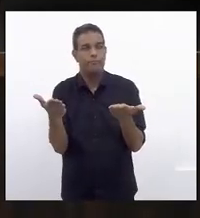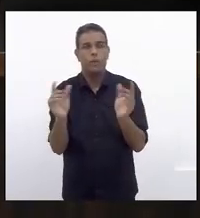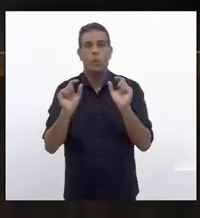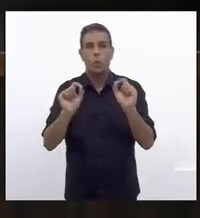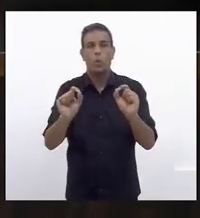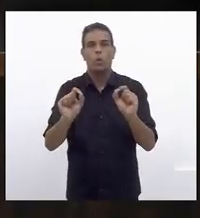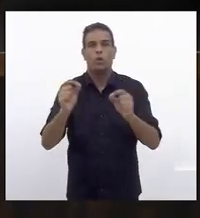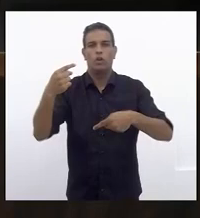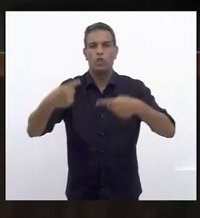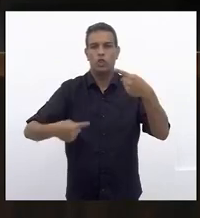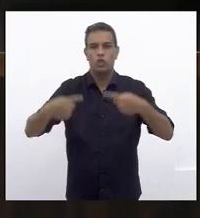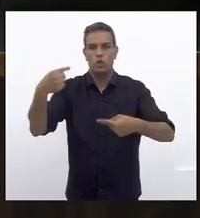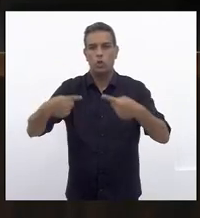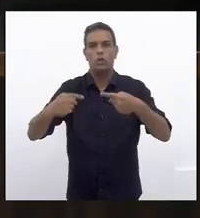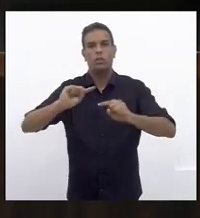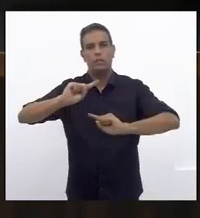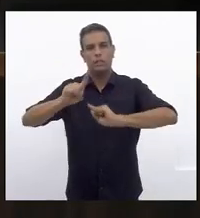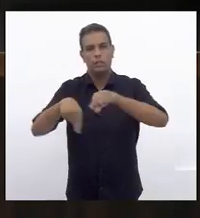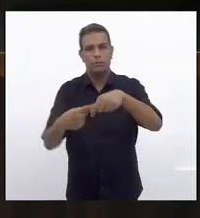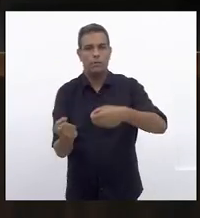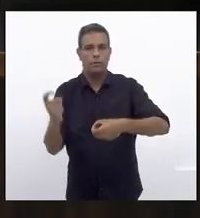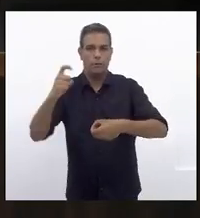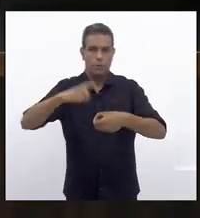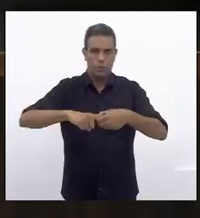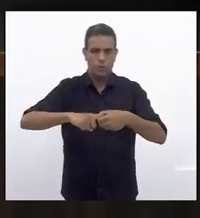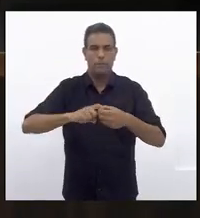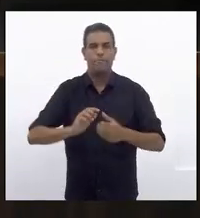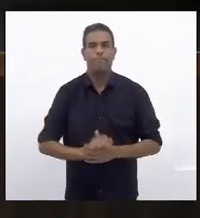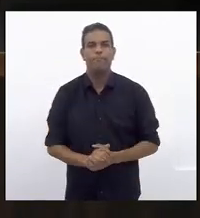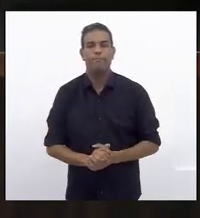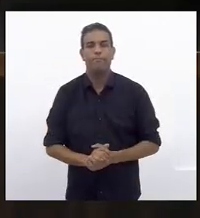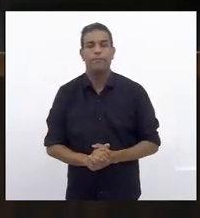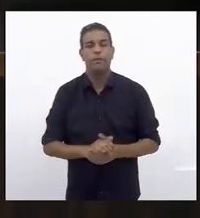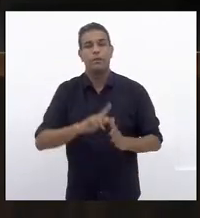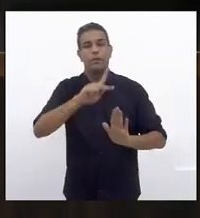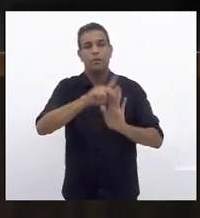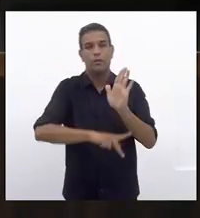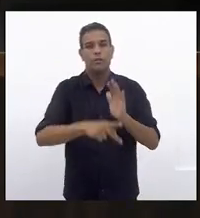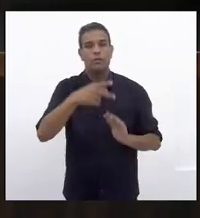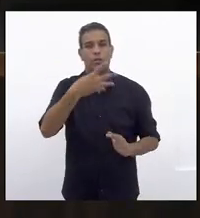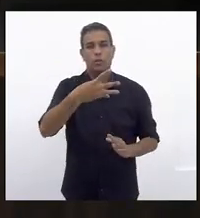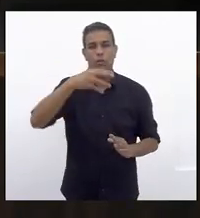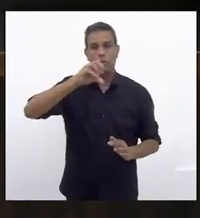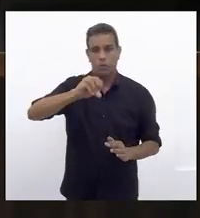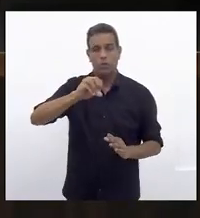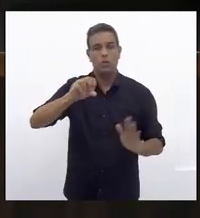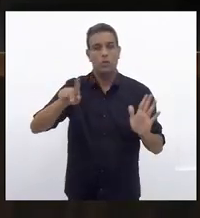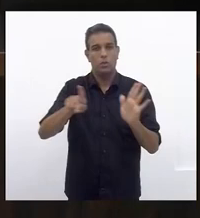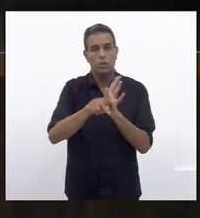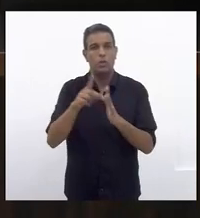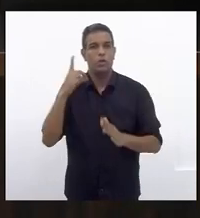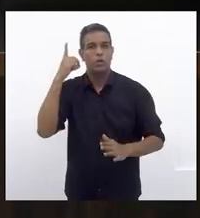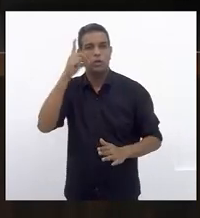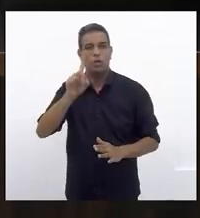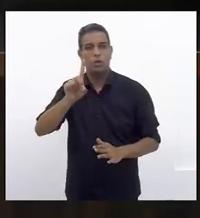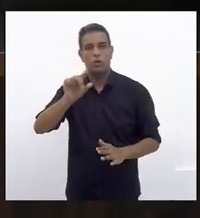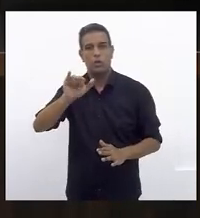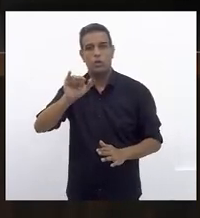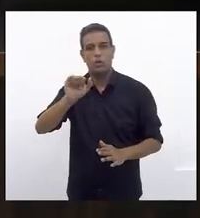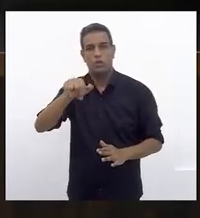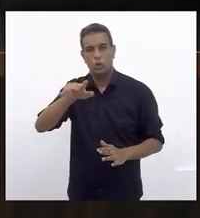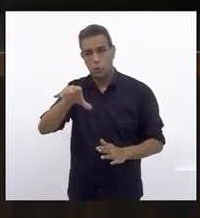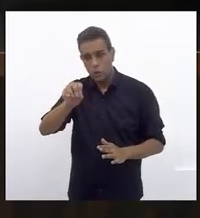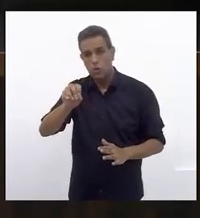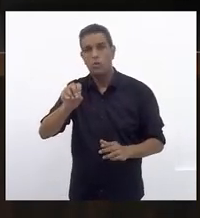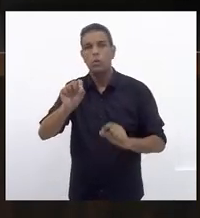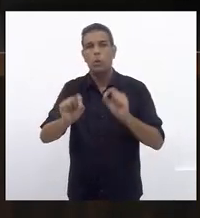adiantar e voltar na discussão em seguida. Projeto de lei 4908 de 21, de autoria do deputado Dionísio Lins, considera como patrimônio histórico e cultural do